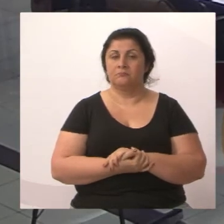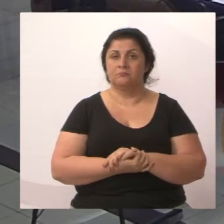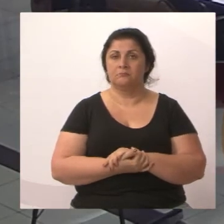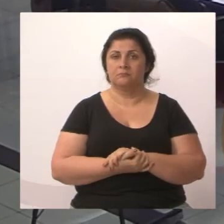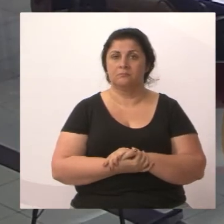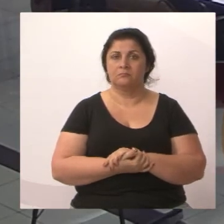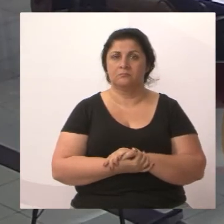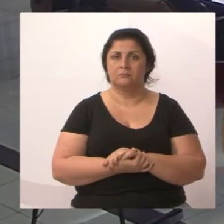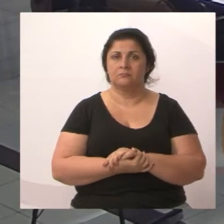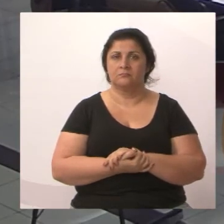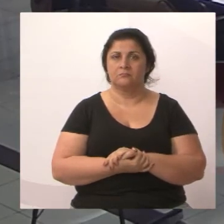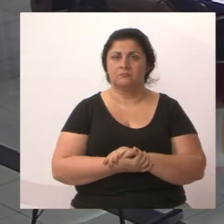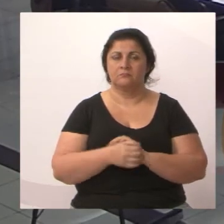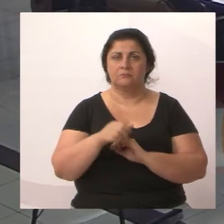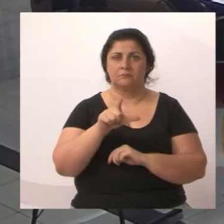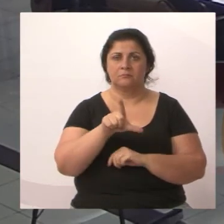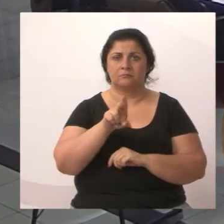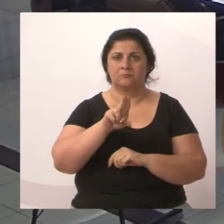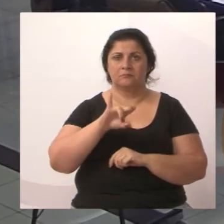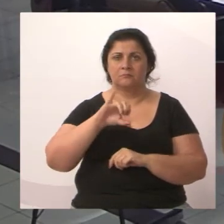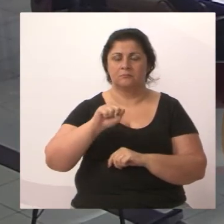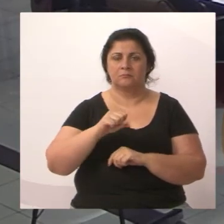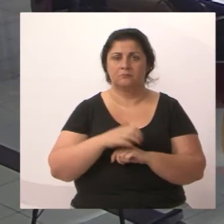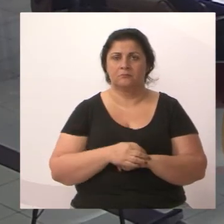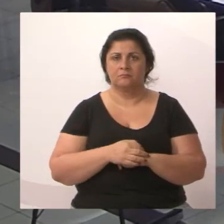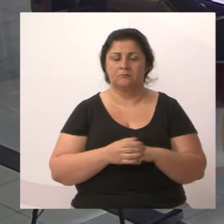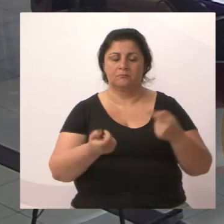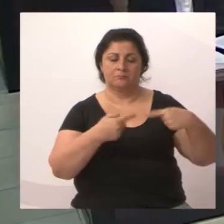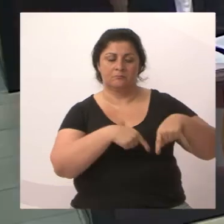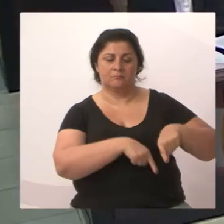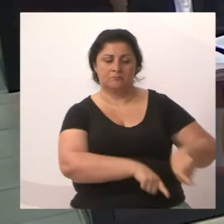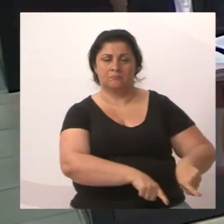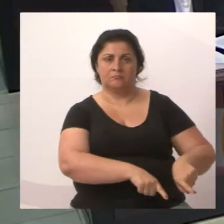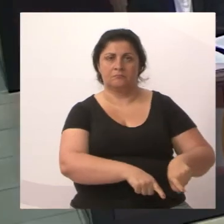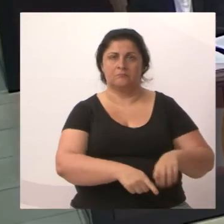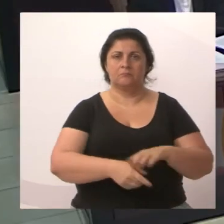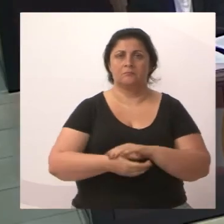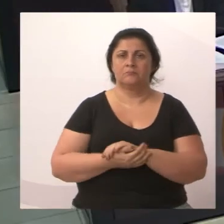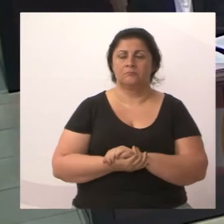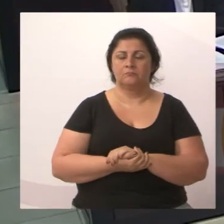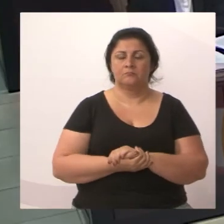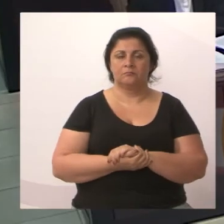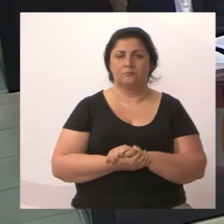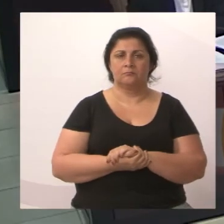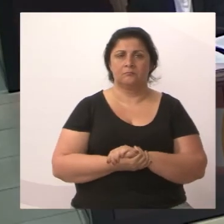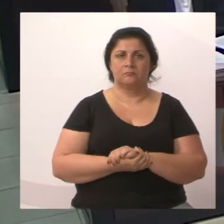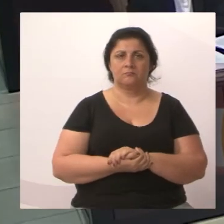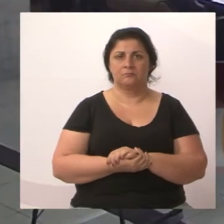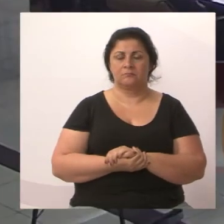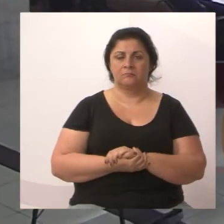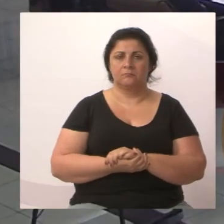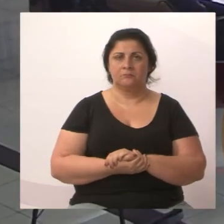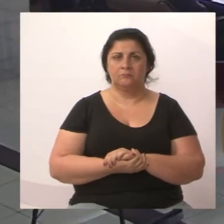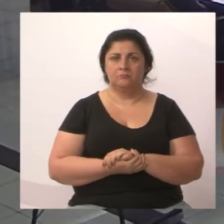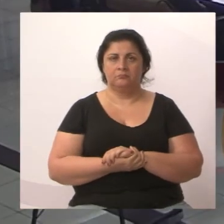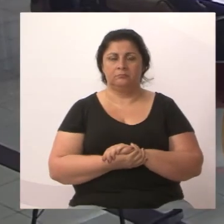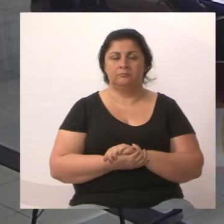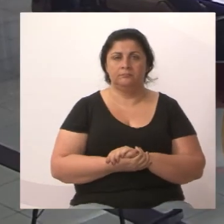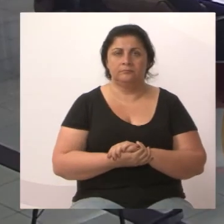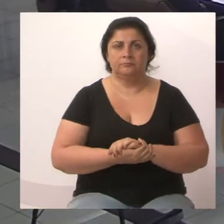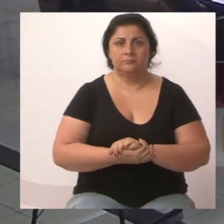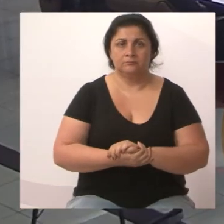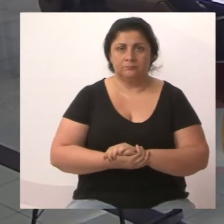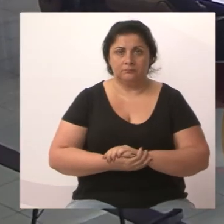Como vota o vereador Luiz Flávio? Eu voto contrário ao parecer do Tribunal de Contas. Como